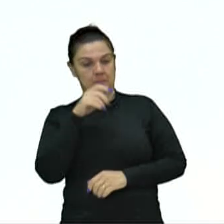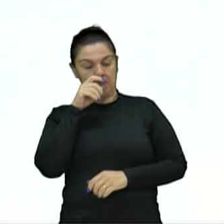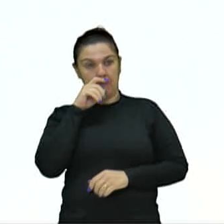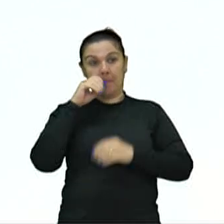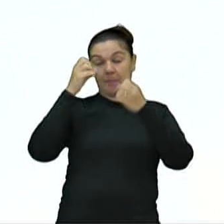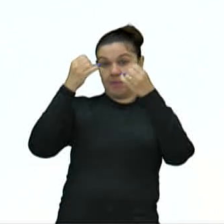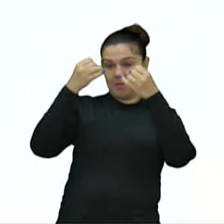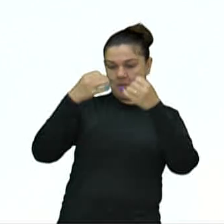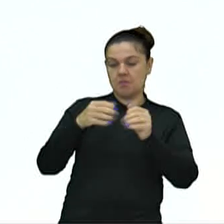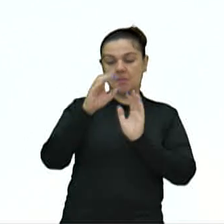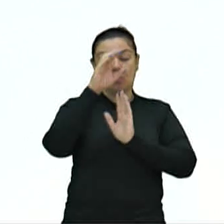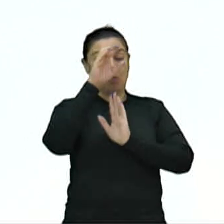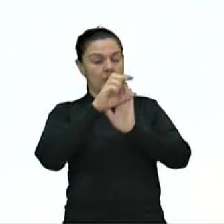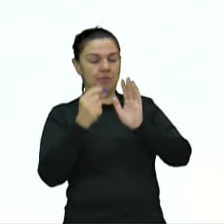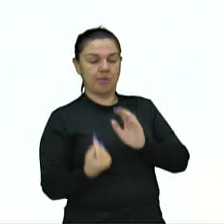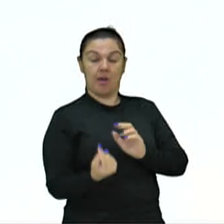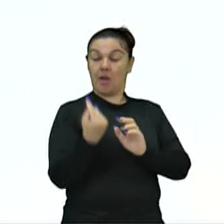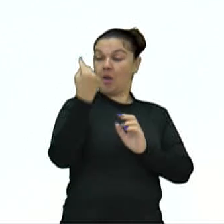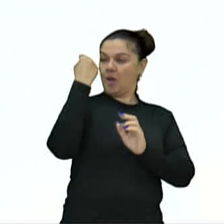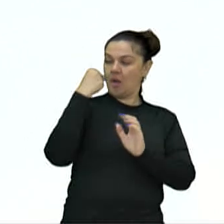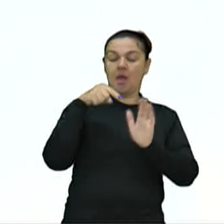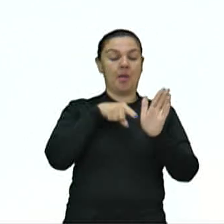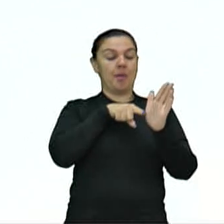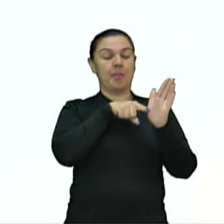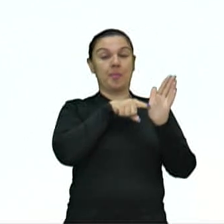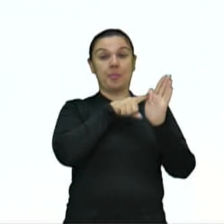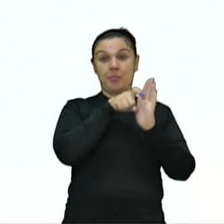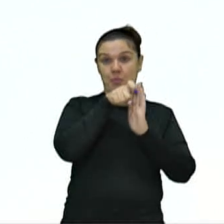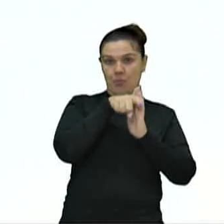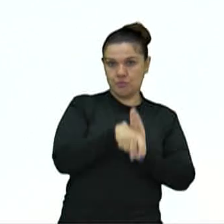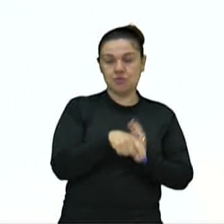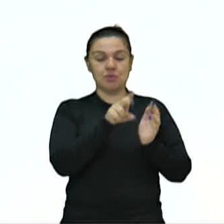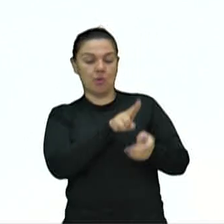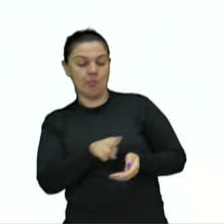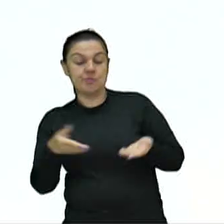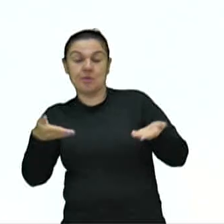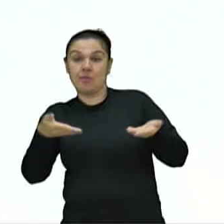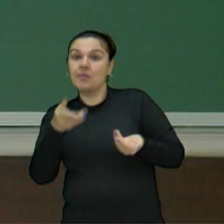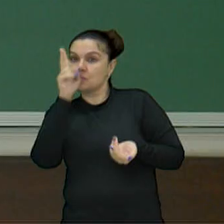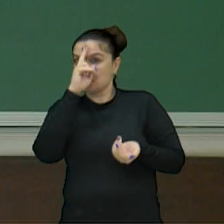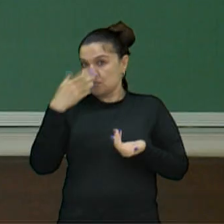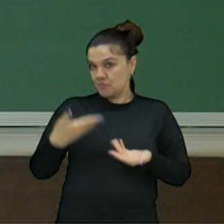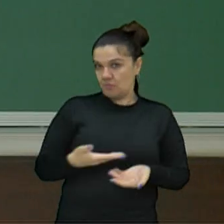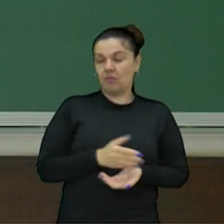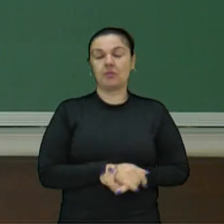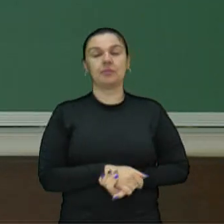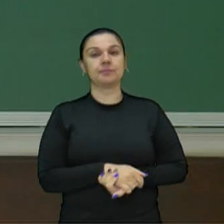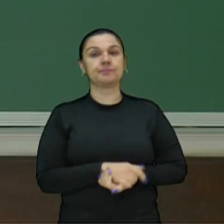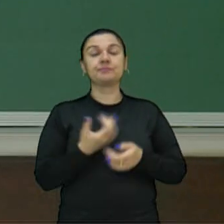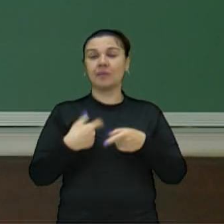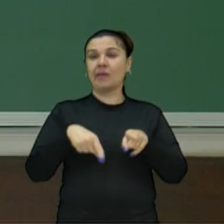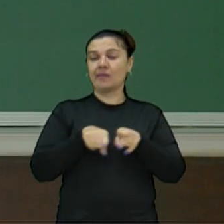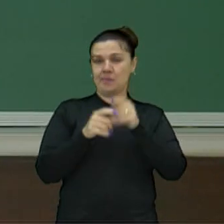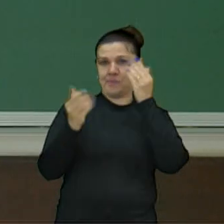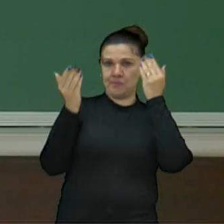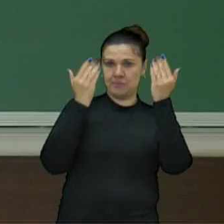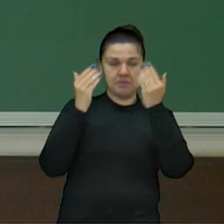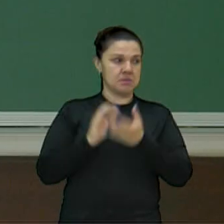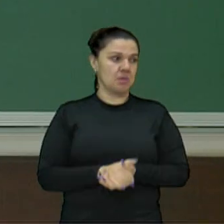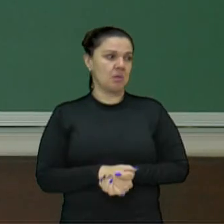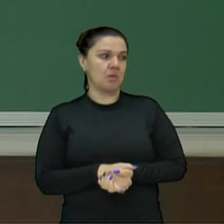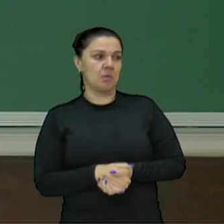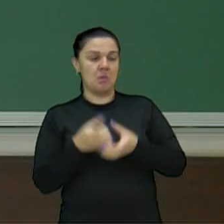um conceito que surgiu lá na biologia é utilizado pelos historiadores e pelos psicólogos